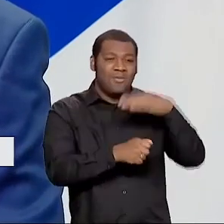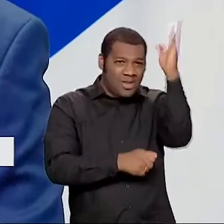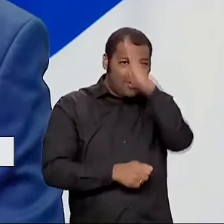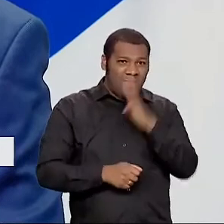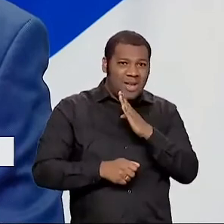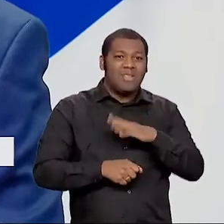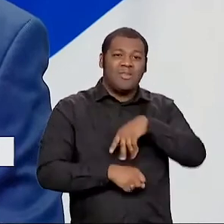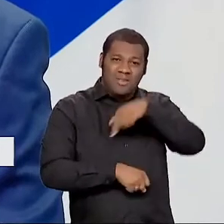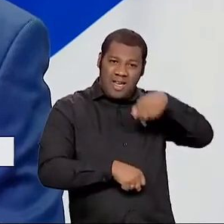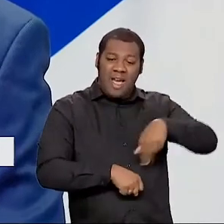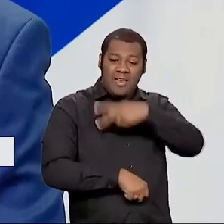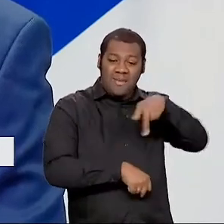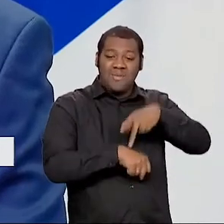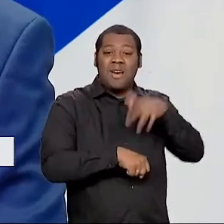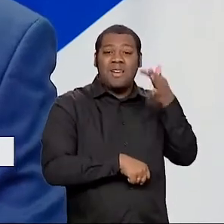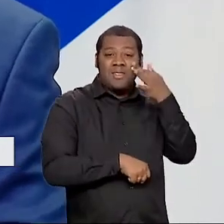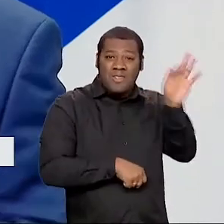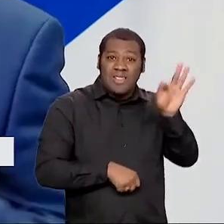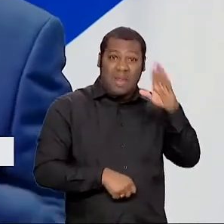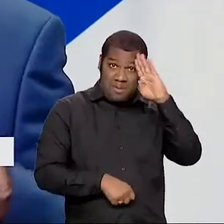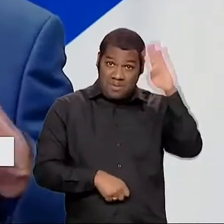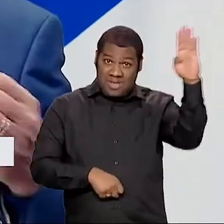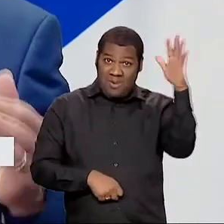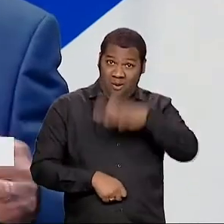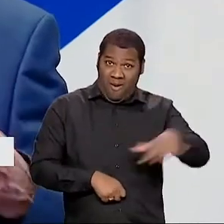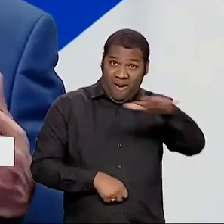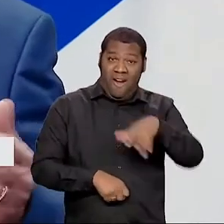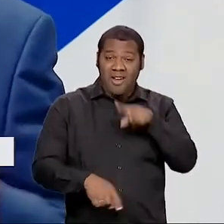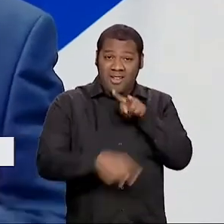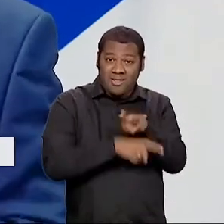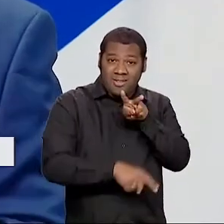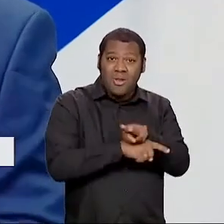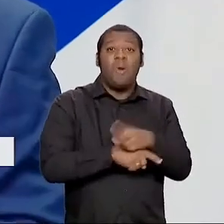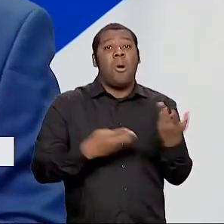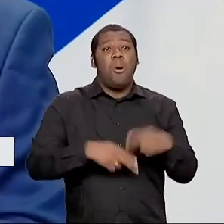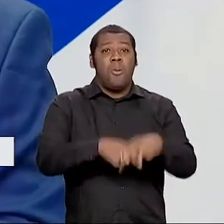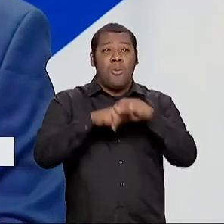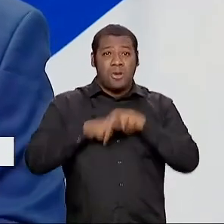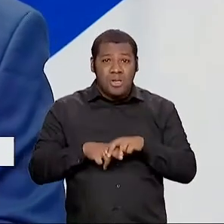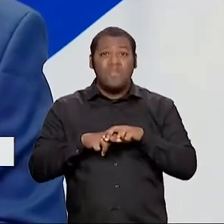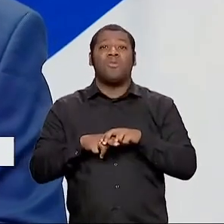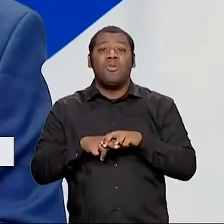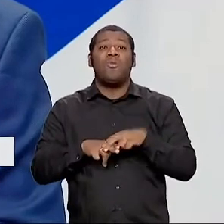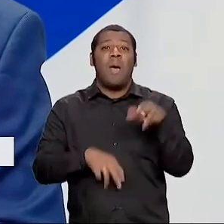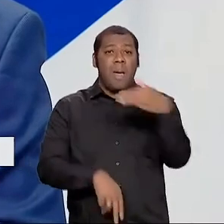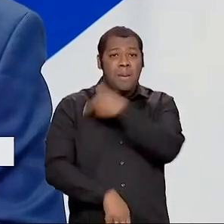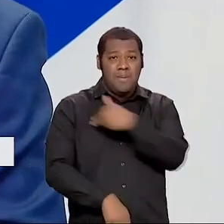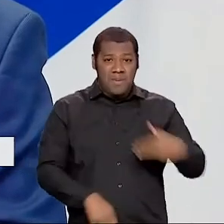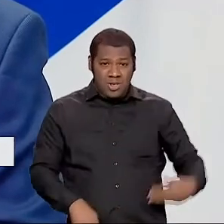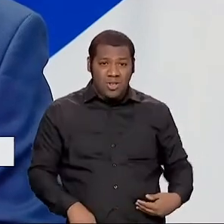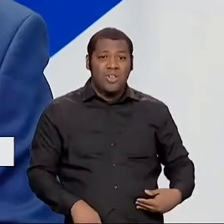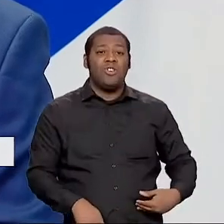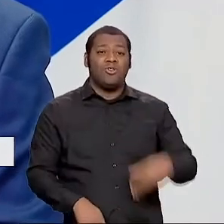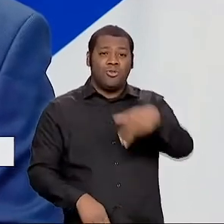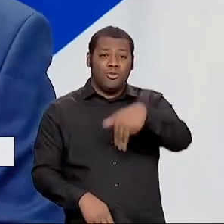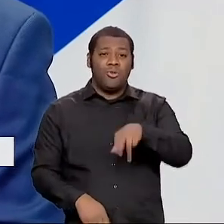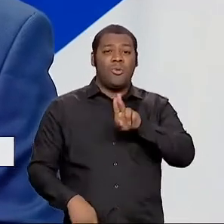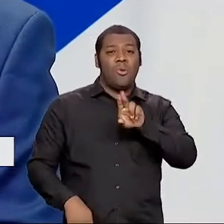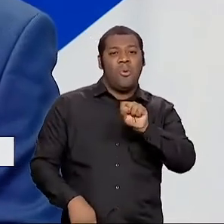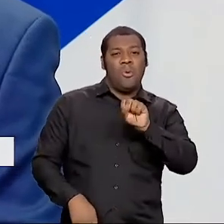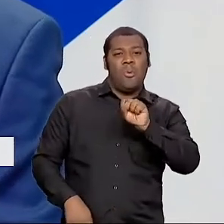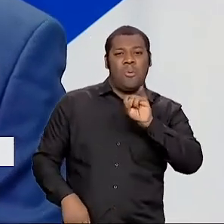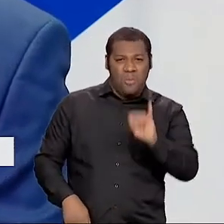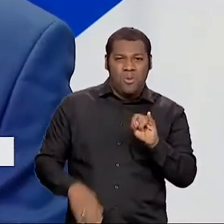França, sobretudo na área de defesa, por isso que estava presente o ministro José Múcio, por isso que estava presente o brigadeiro